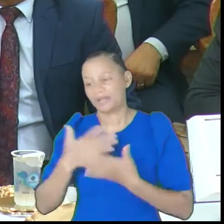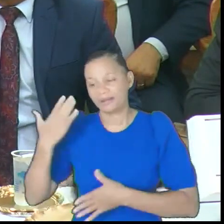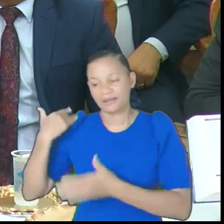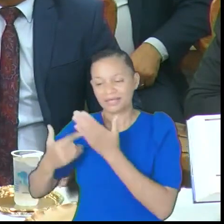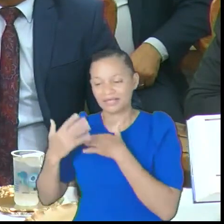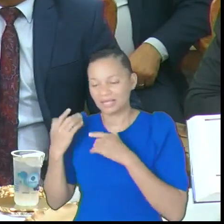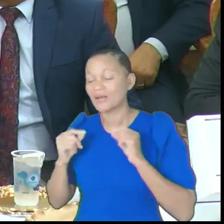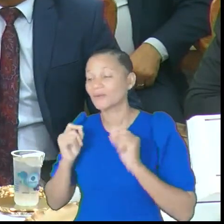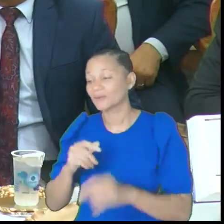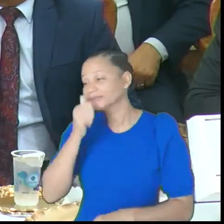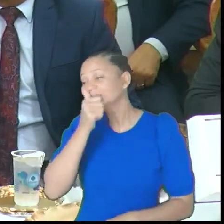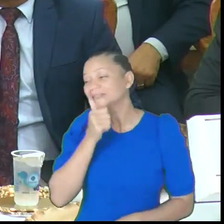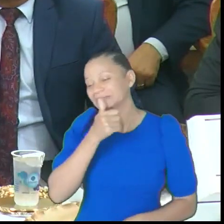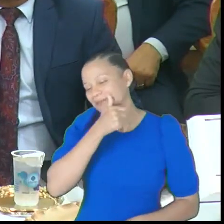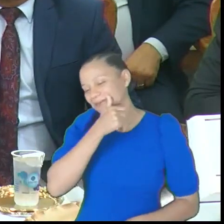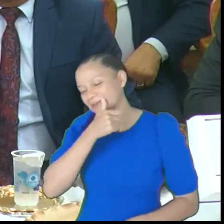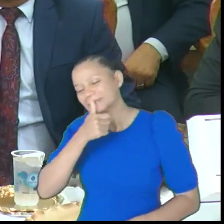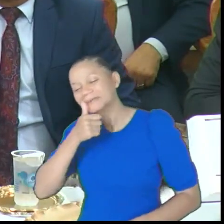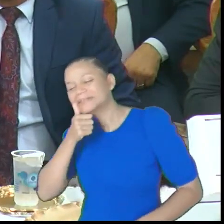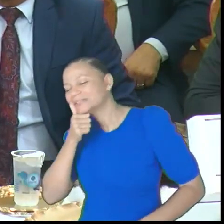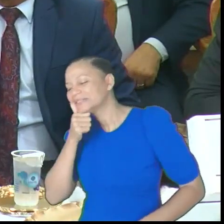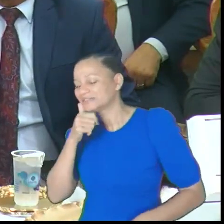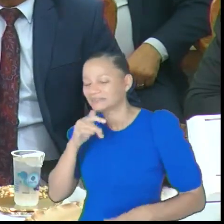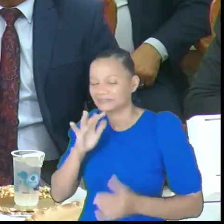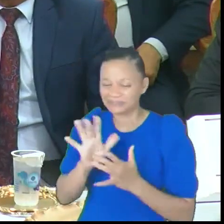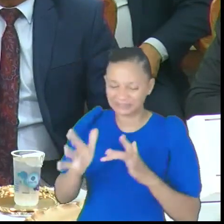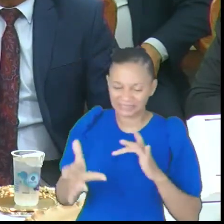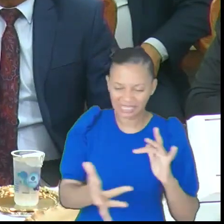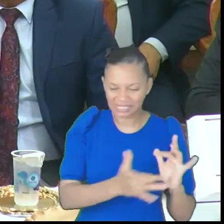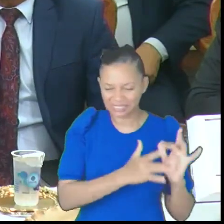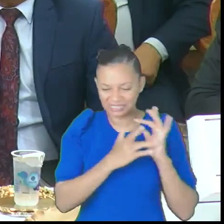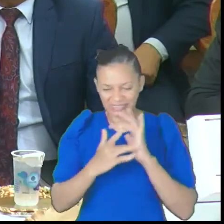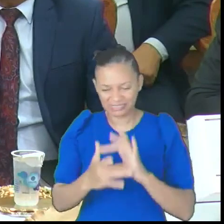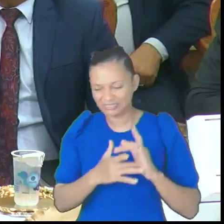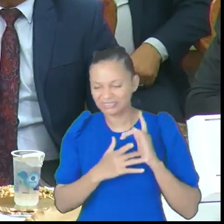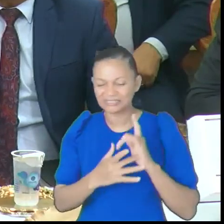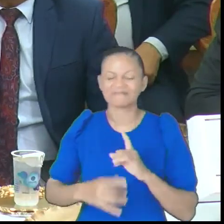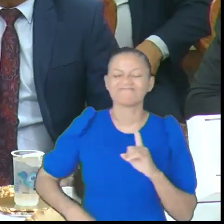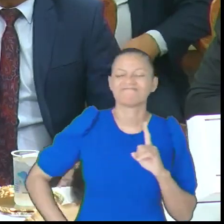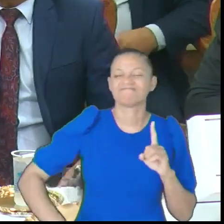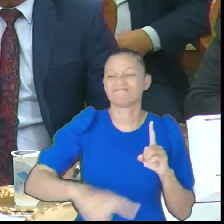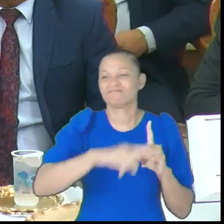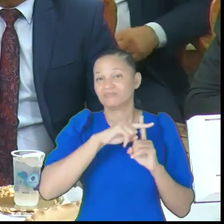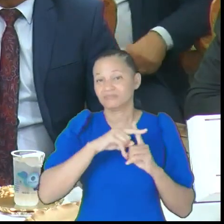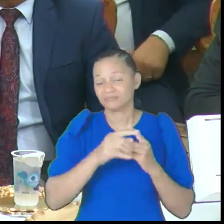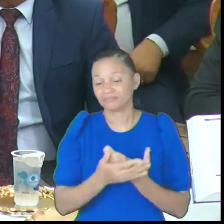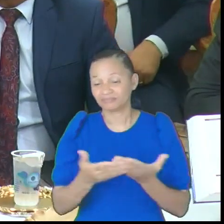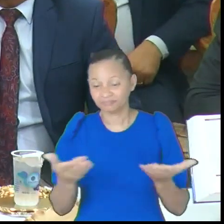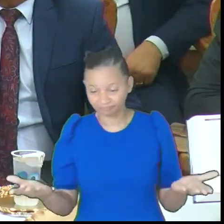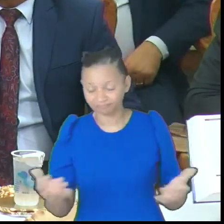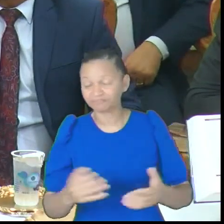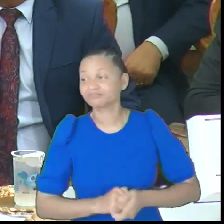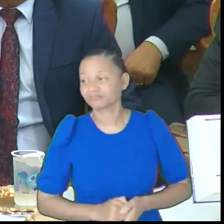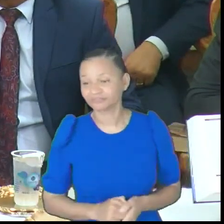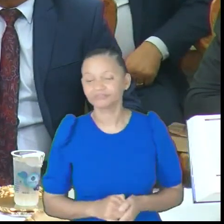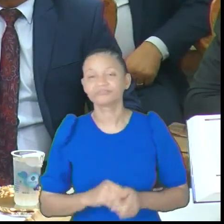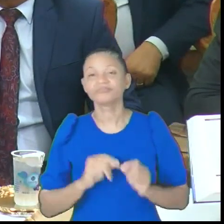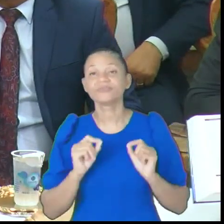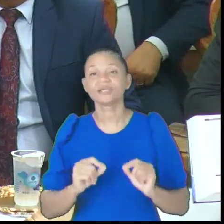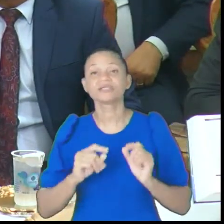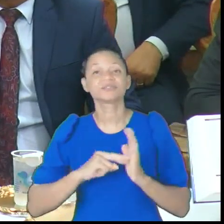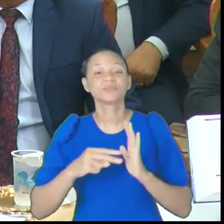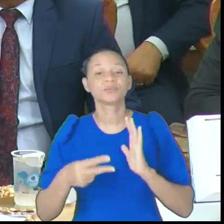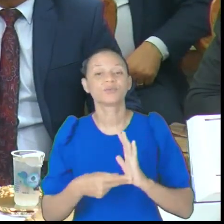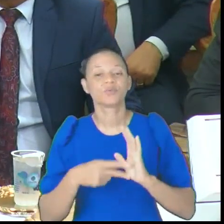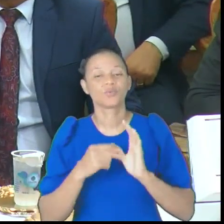sacrifício vicário de Cristo na cruz do Calvário. Santa Ceia é um